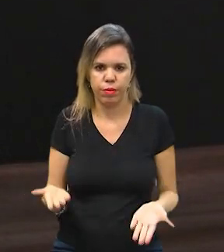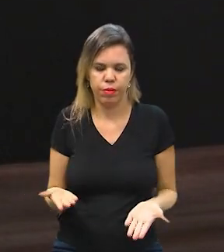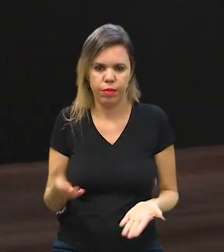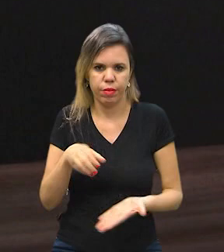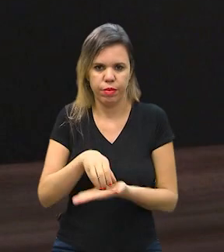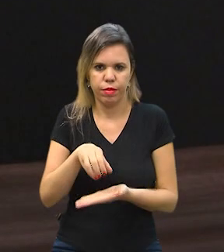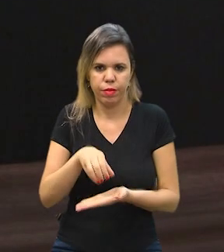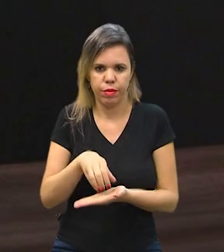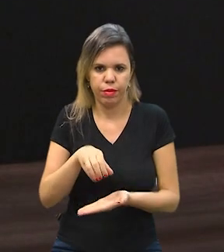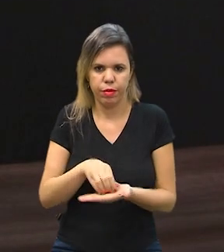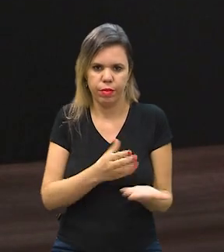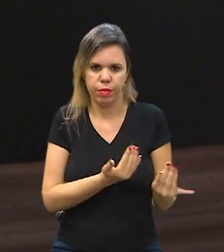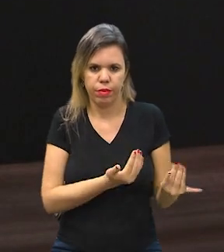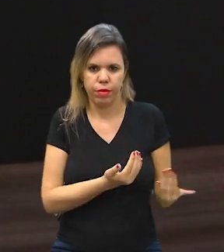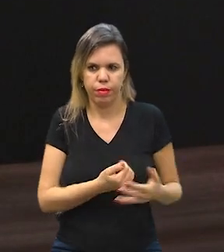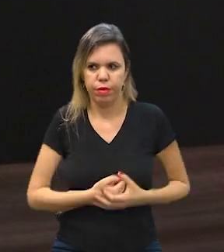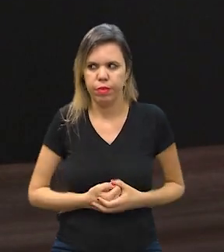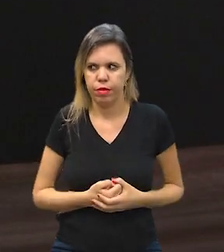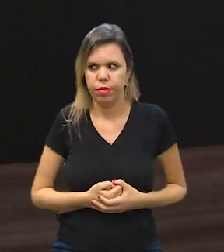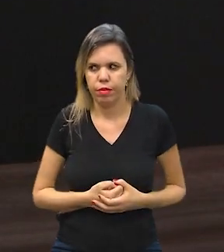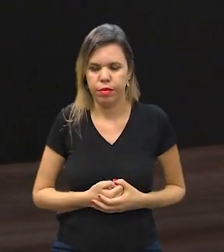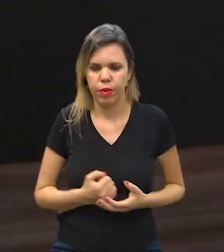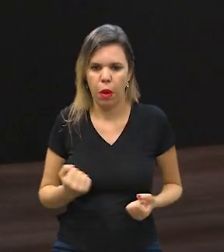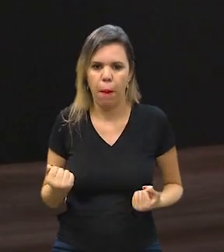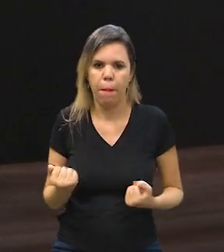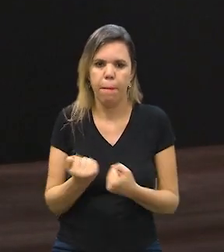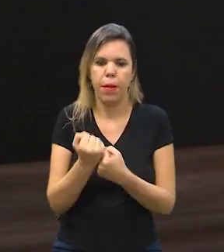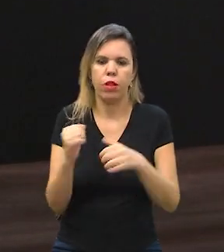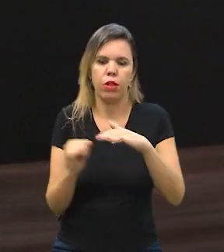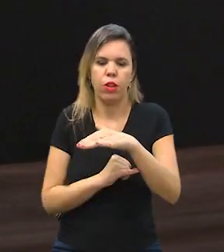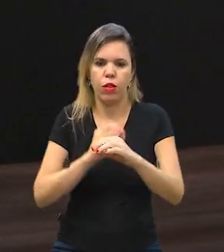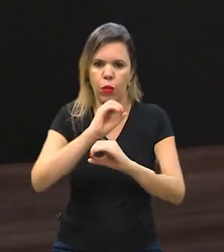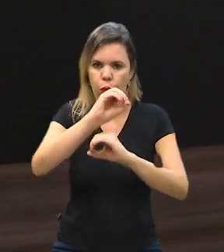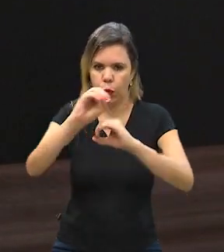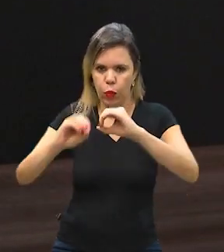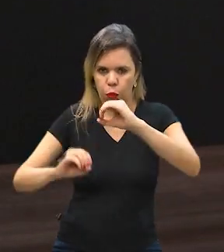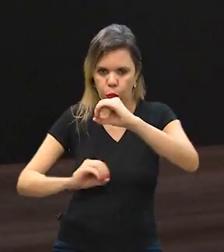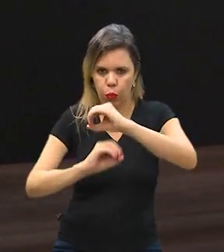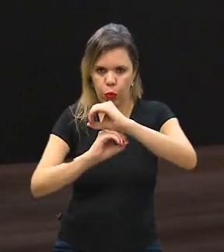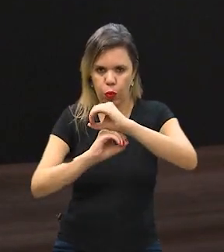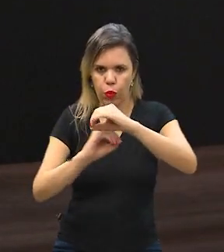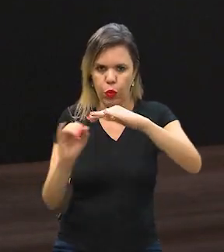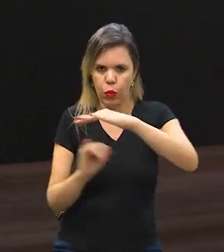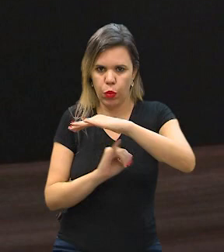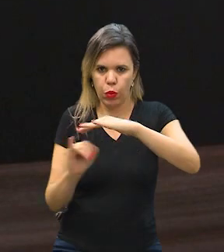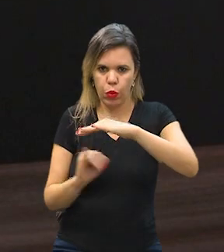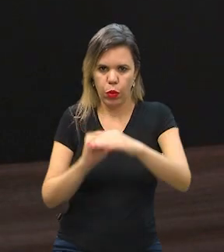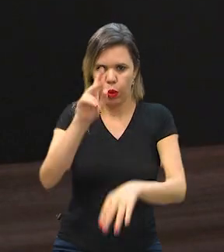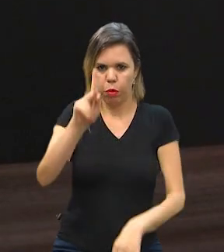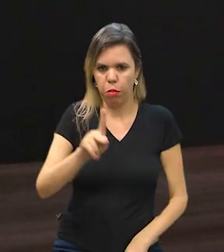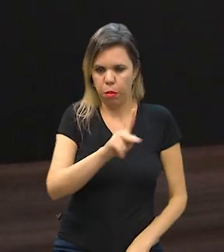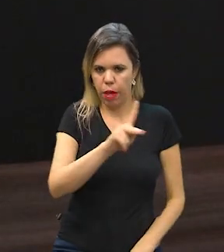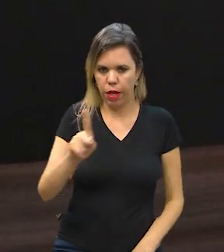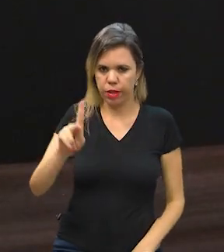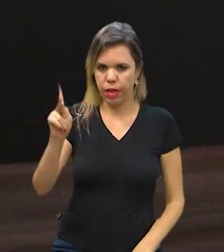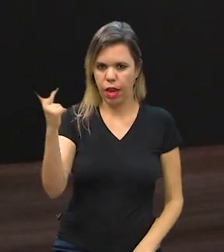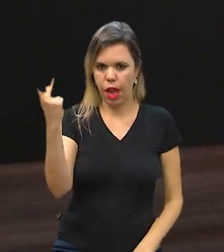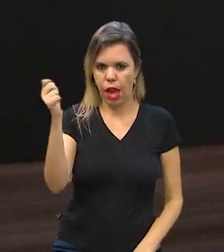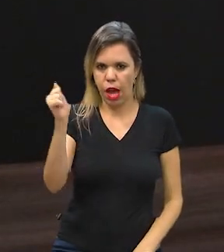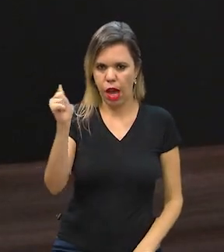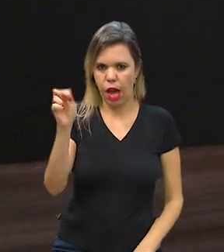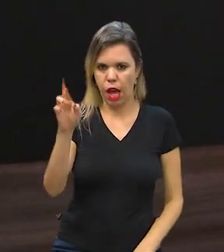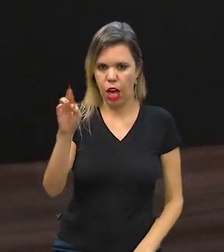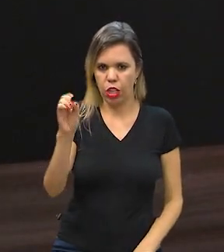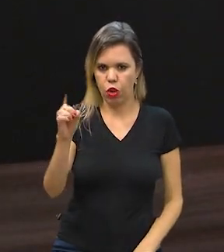Agência de Comunicação Jovem, financiado pela Fundação FEAC, executado pelo Instituto Padre Haroldo aqui de Campinas,